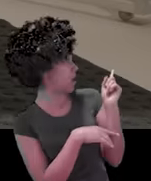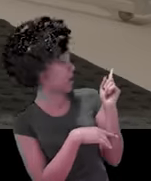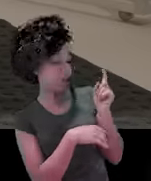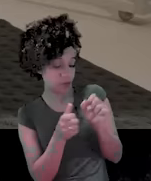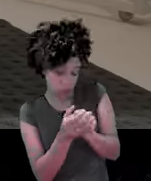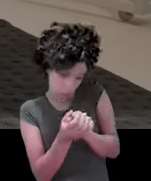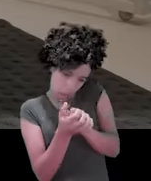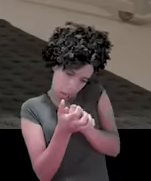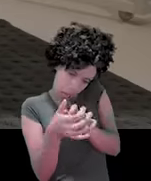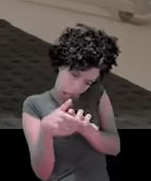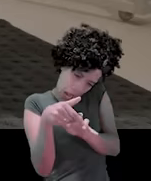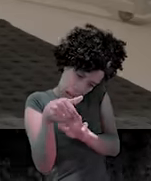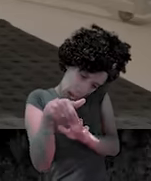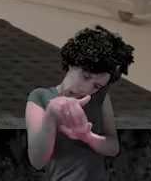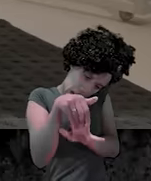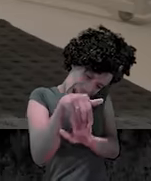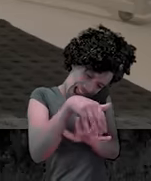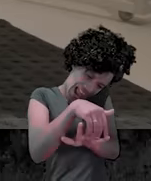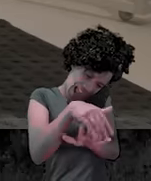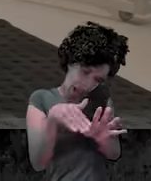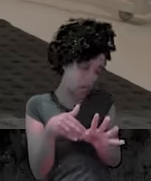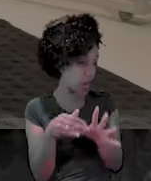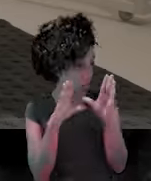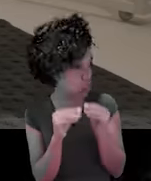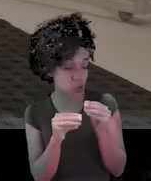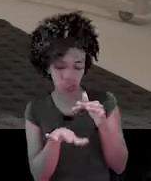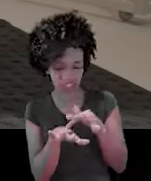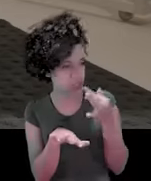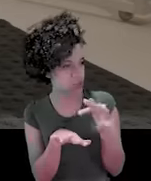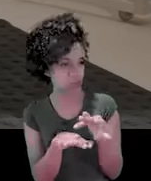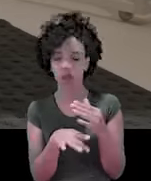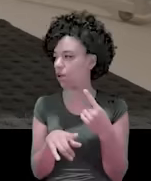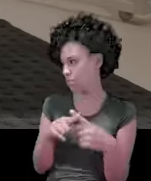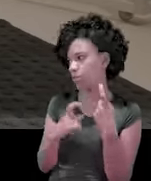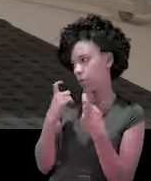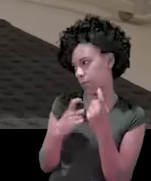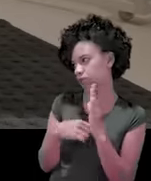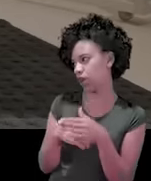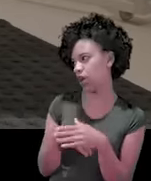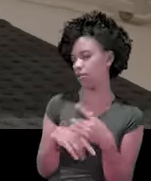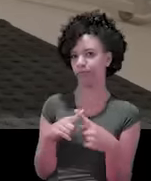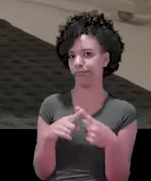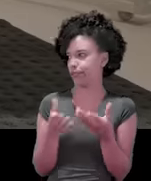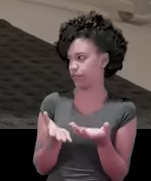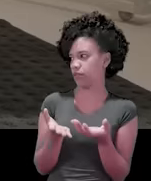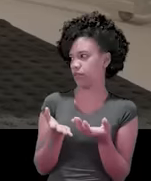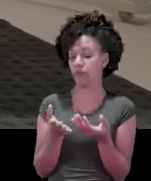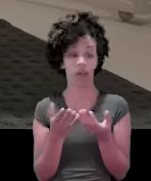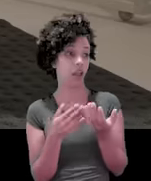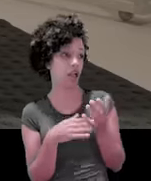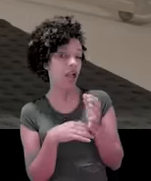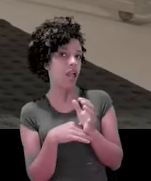o que fazer assim ó abrir minha mão de noite não sentia mais minha mãe tava preocupada sujar né porque com esse né